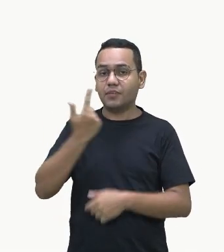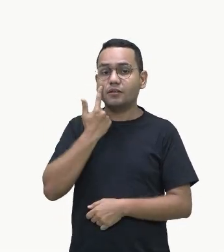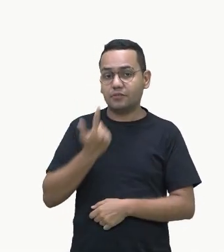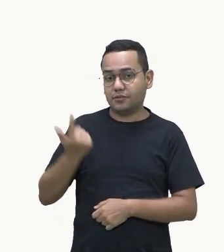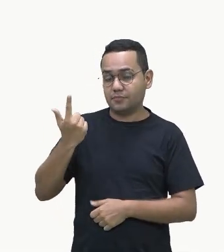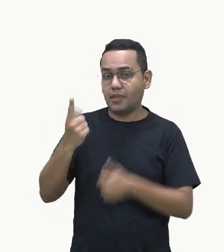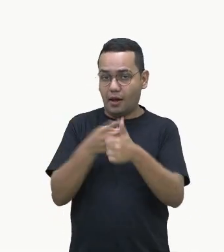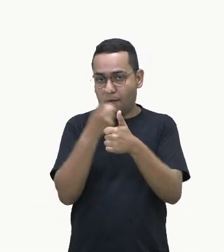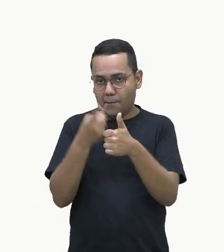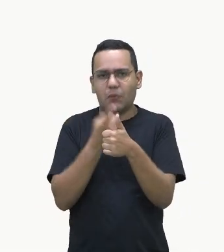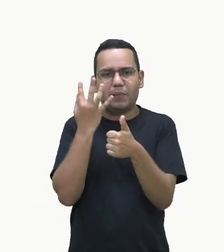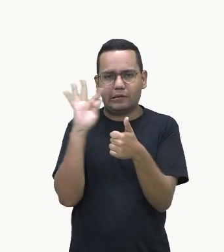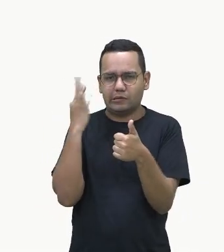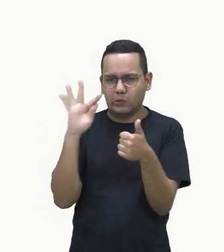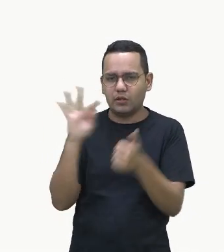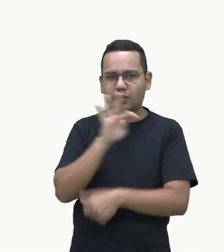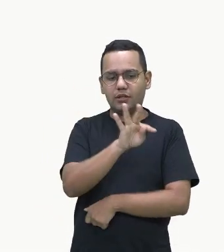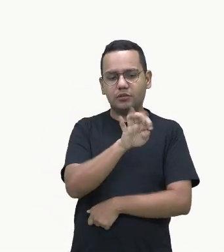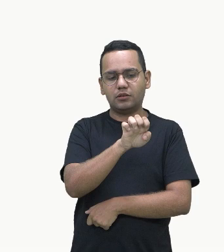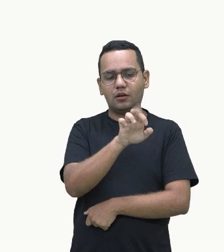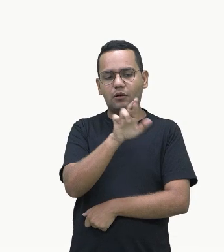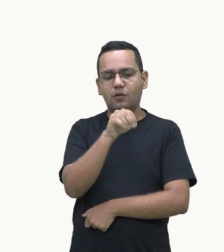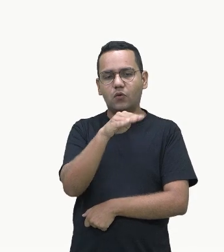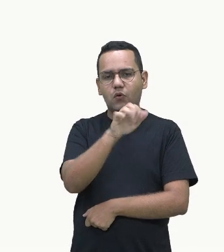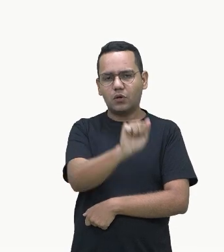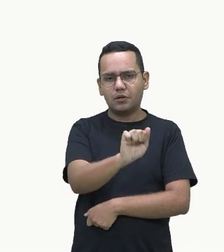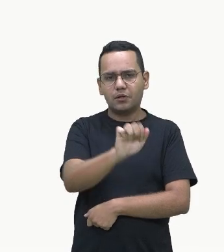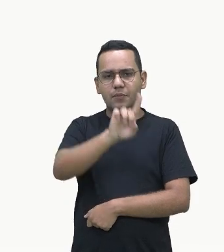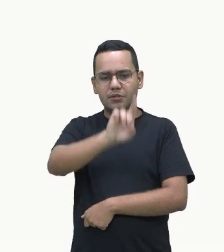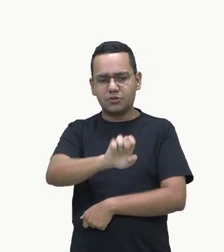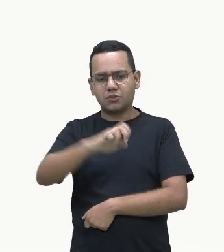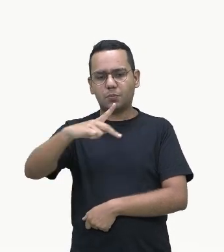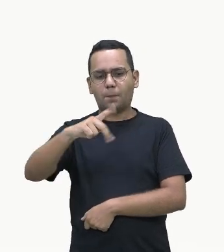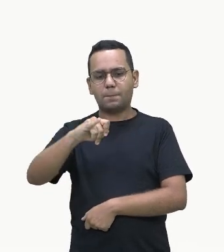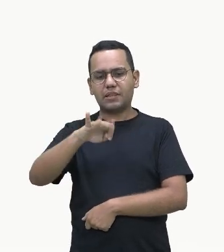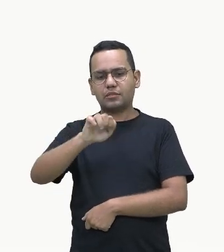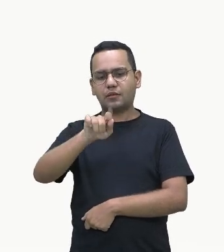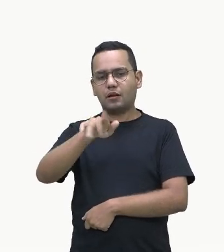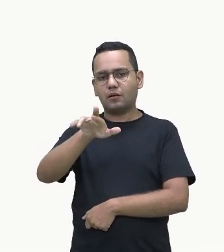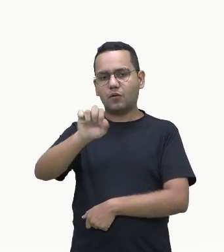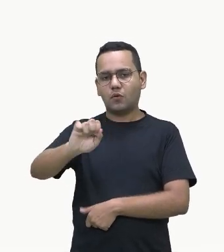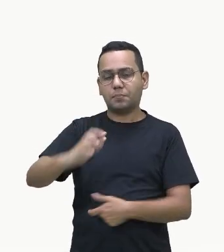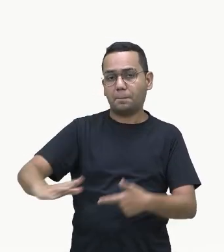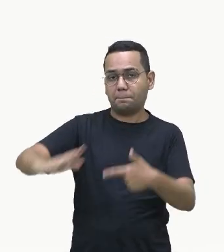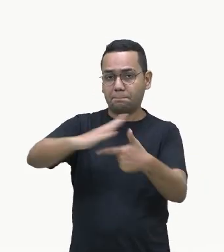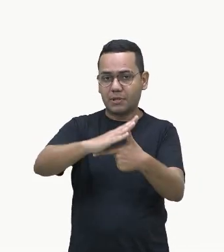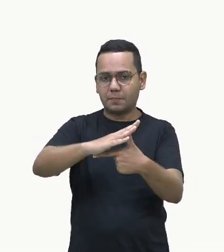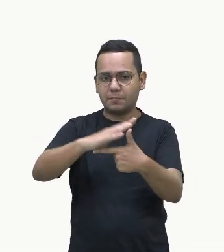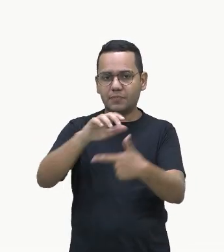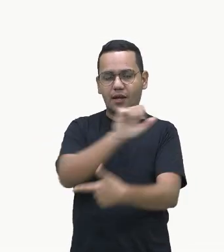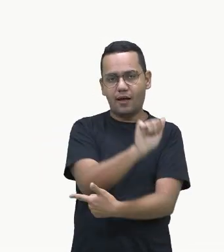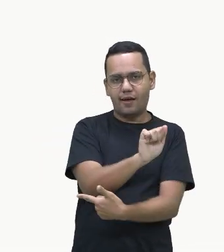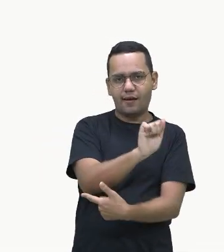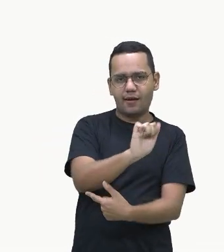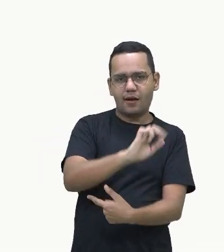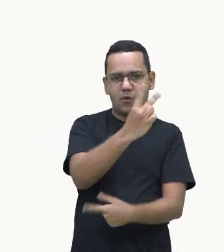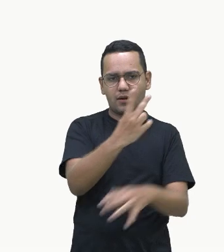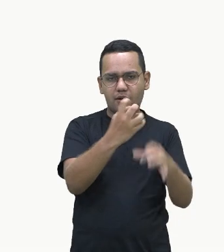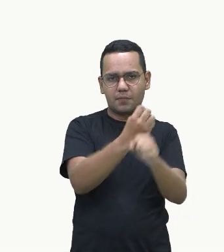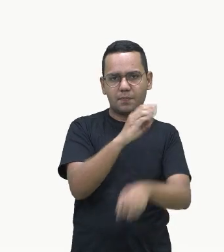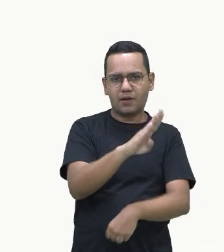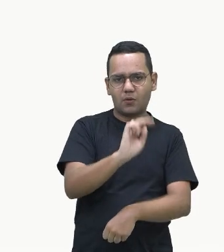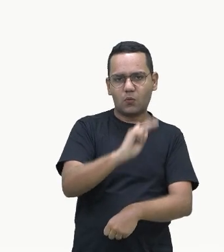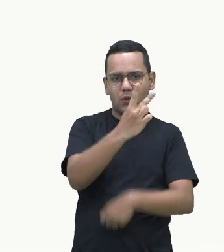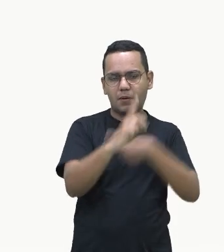estudar é o Teorema de Pitágoras, e que vocês talvez até já conheçam, não é? Teorema de Pitágoras é ali um teorema que